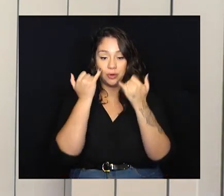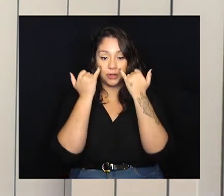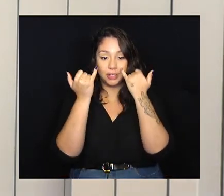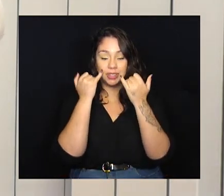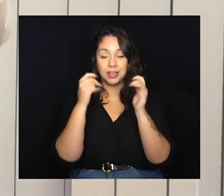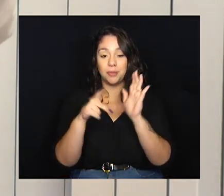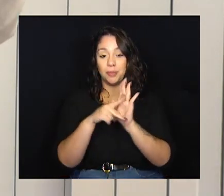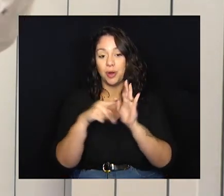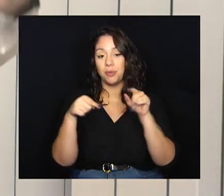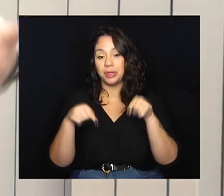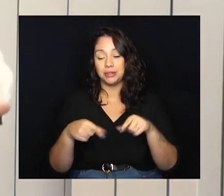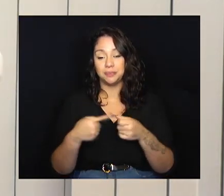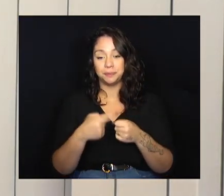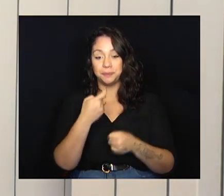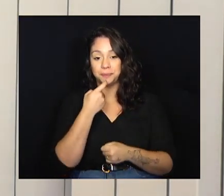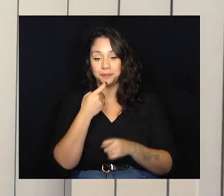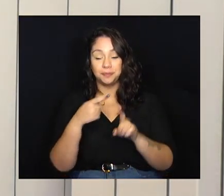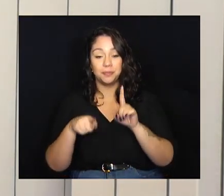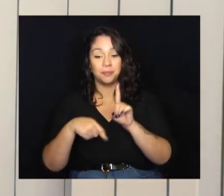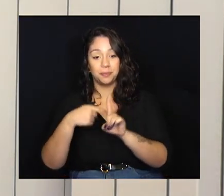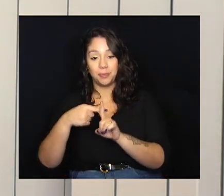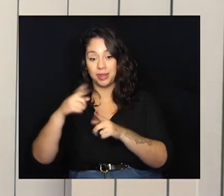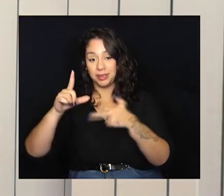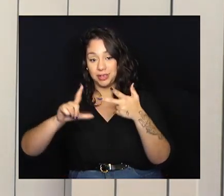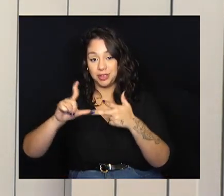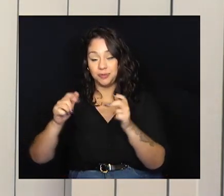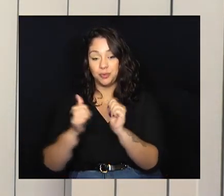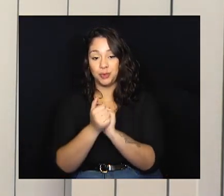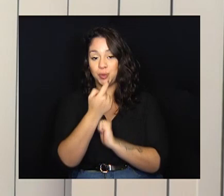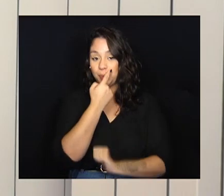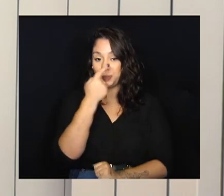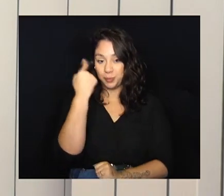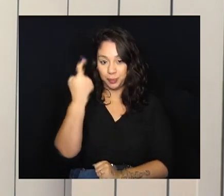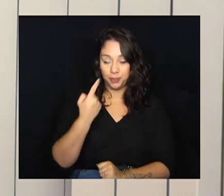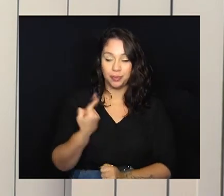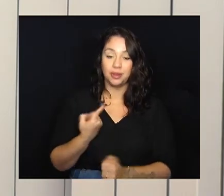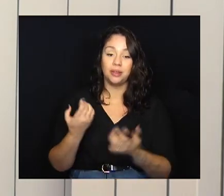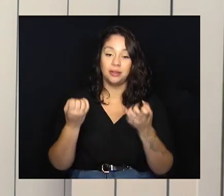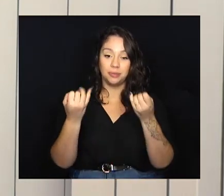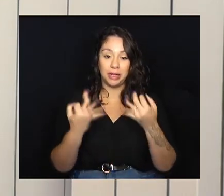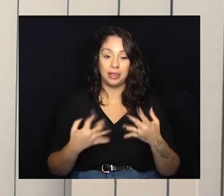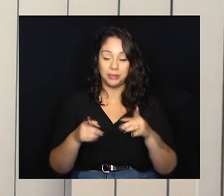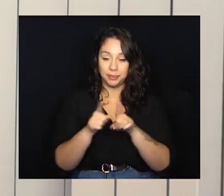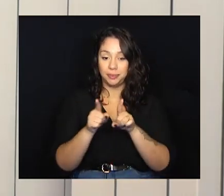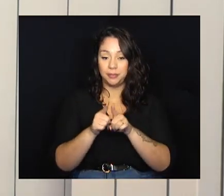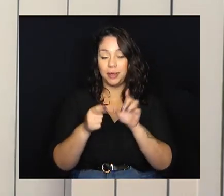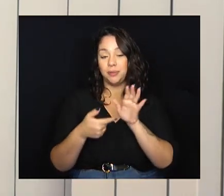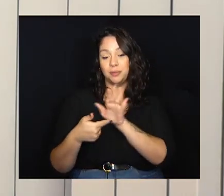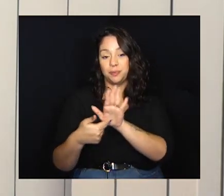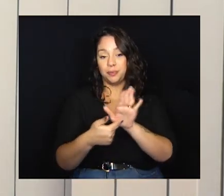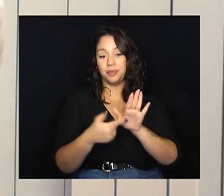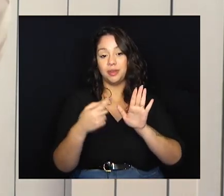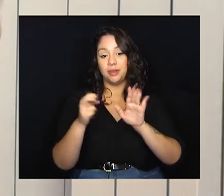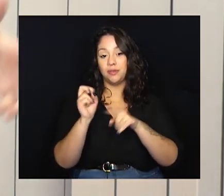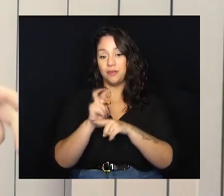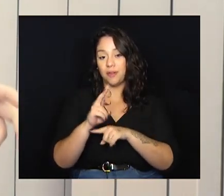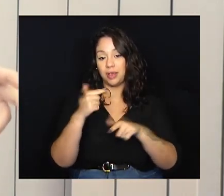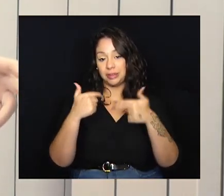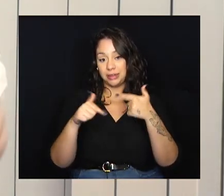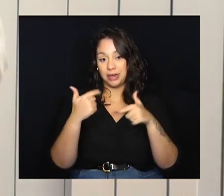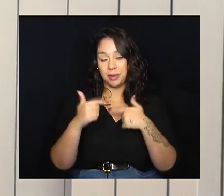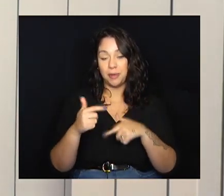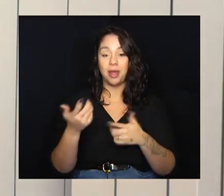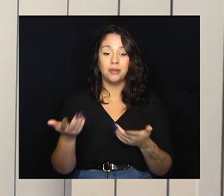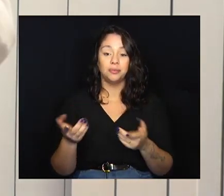Metrópole de Campinas e do Legislativo com a mina Abril a gente vai falar sobre emprego já já vou assinar o nosso repórter André aranha tem